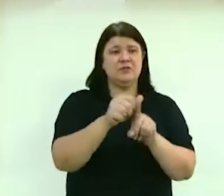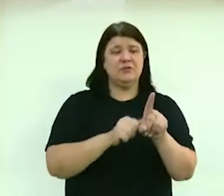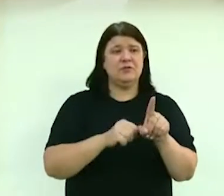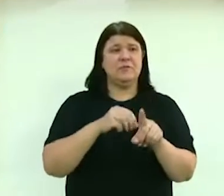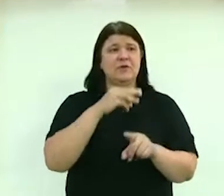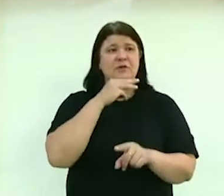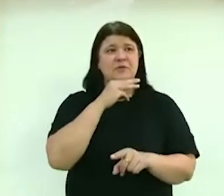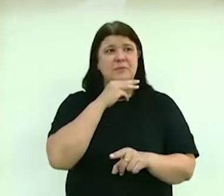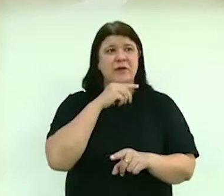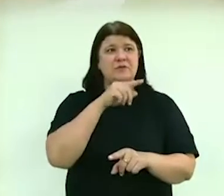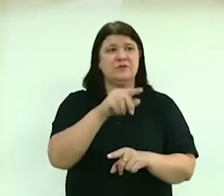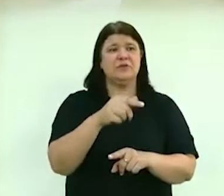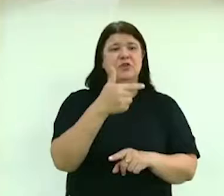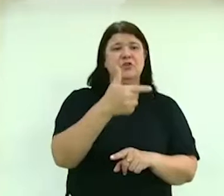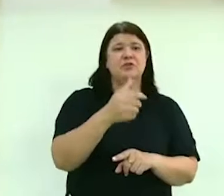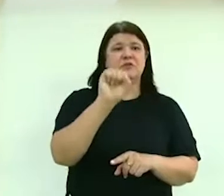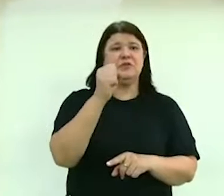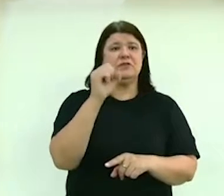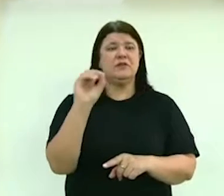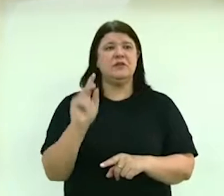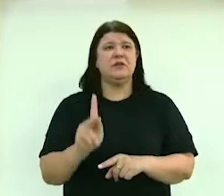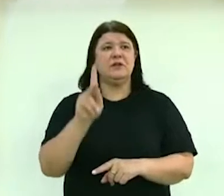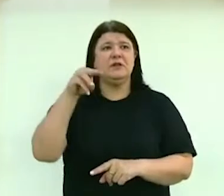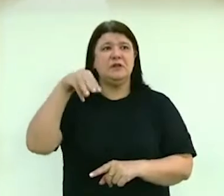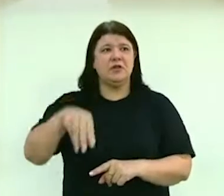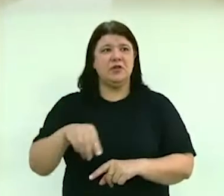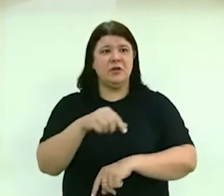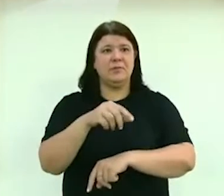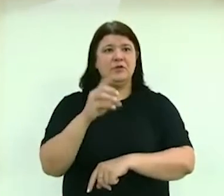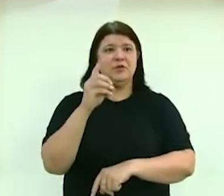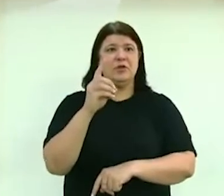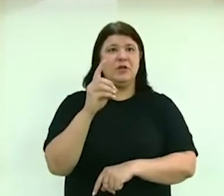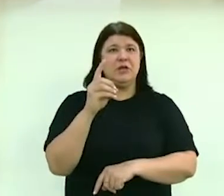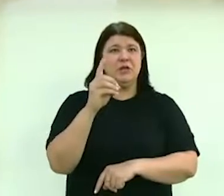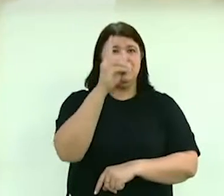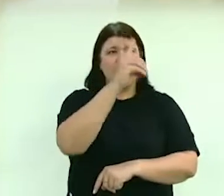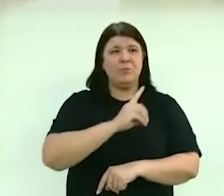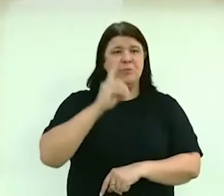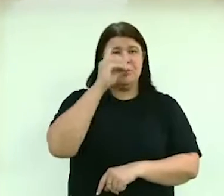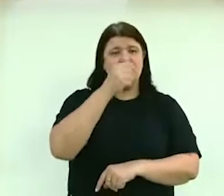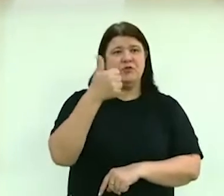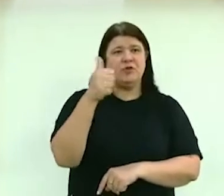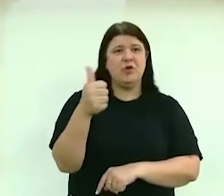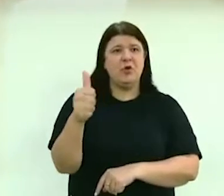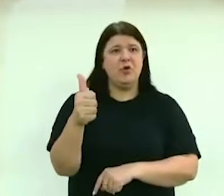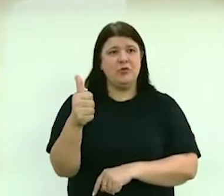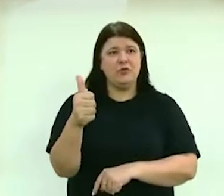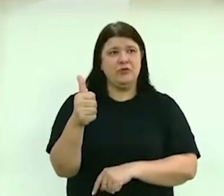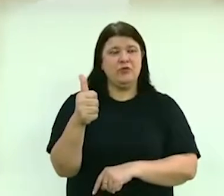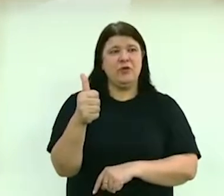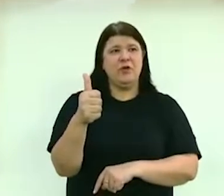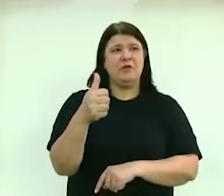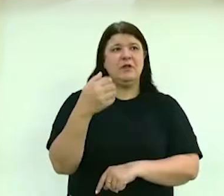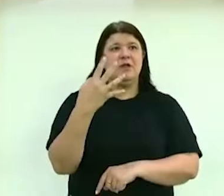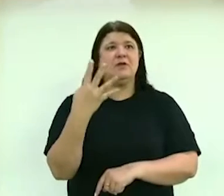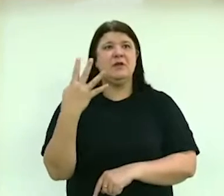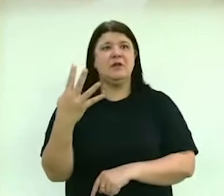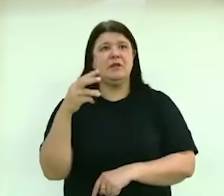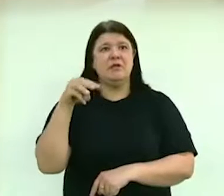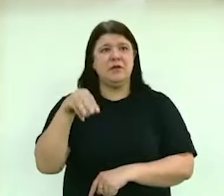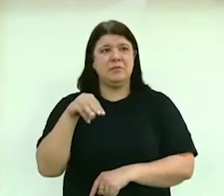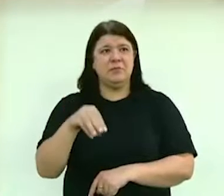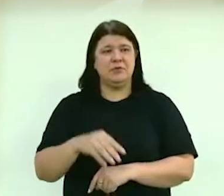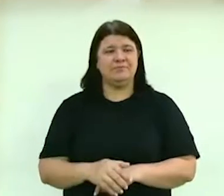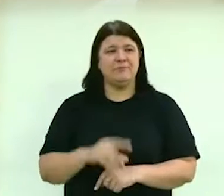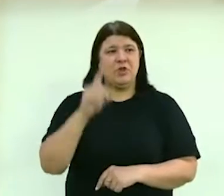e percorreram 280 quilômetros em 11 horas e 54 minutos. Isso apareceu no dia 7 de